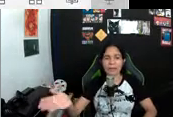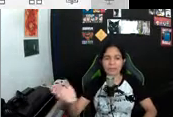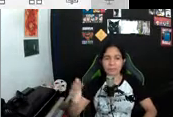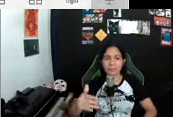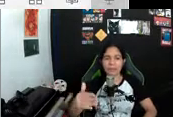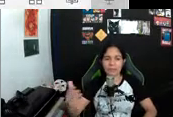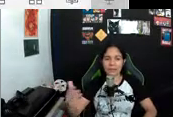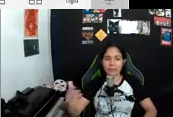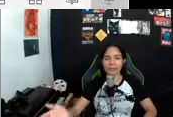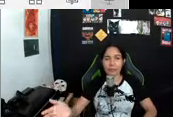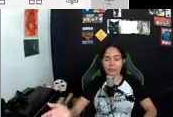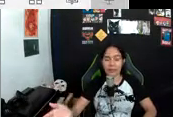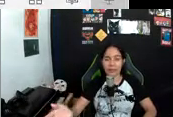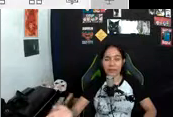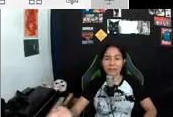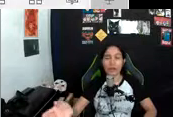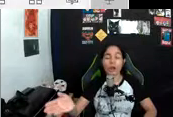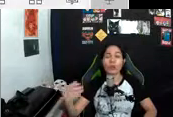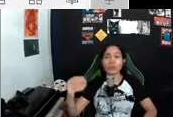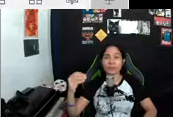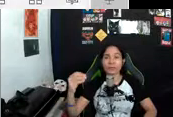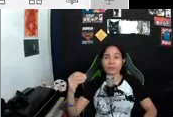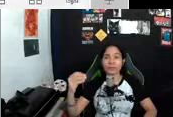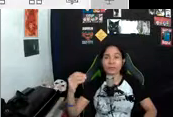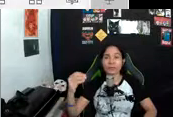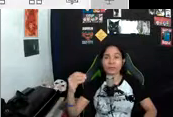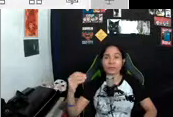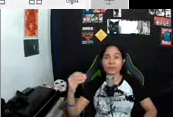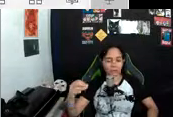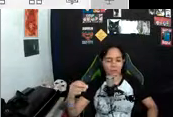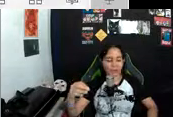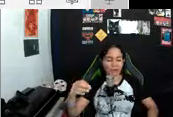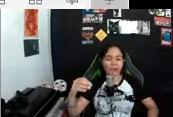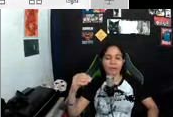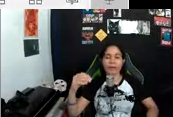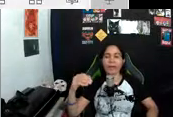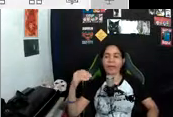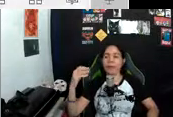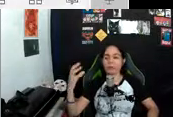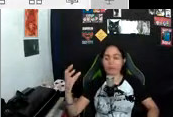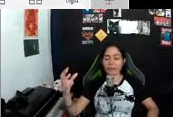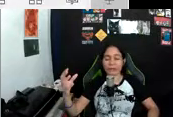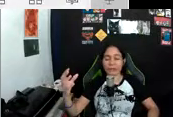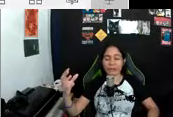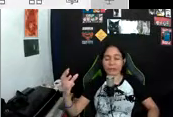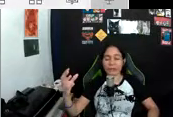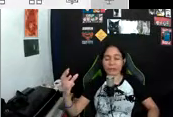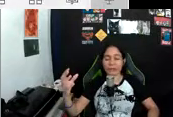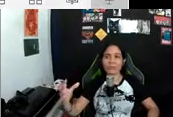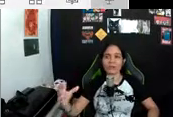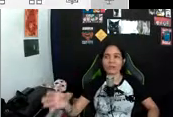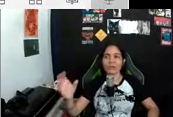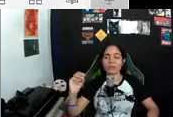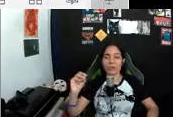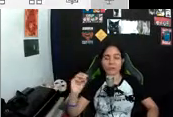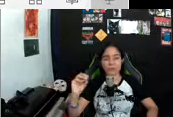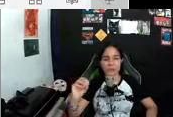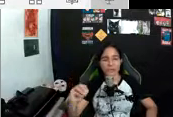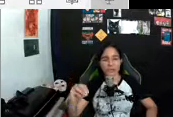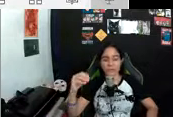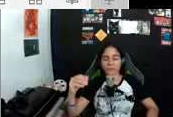das relações entre os profissionais, do sigilo profissional, que é algo, né,